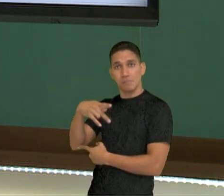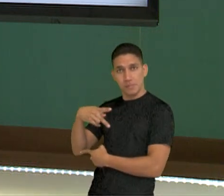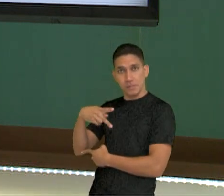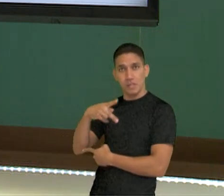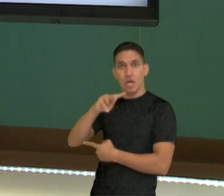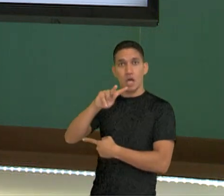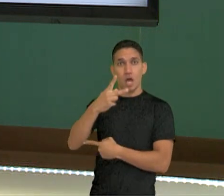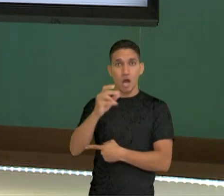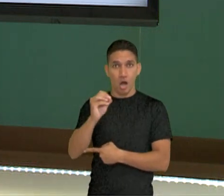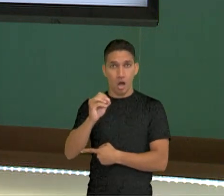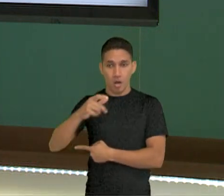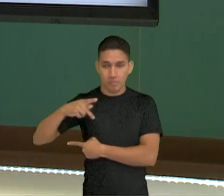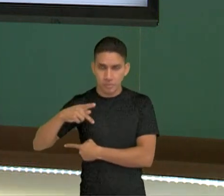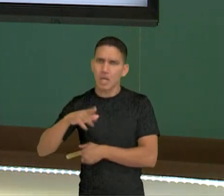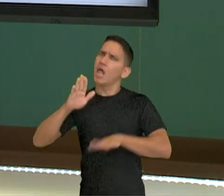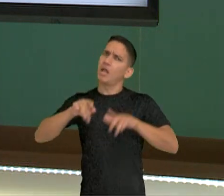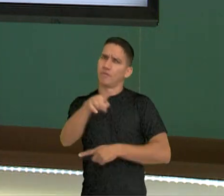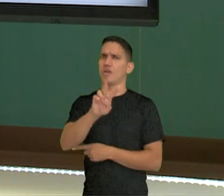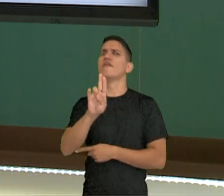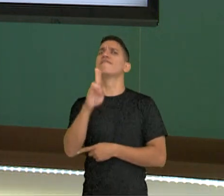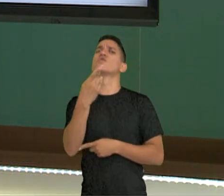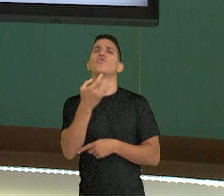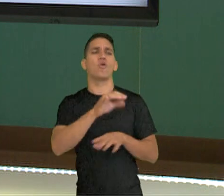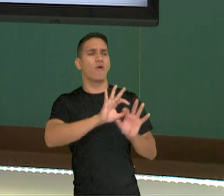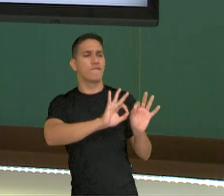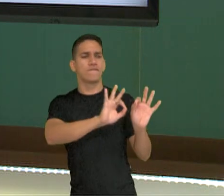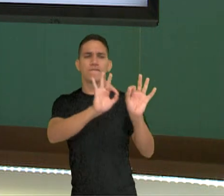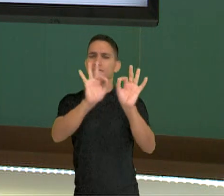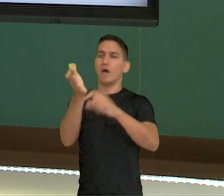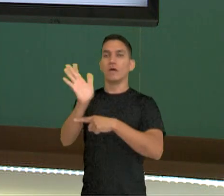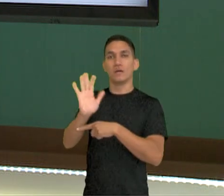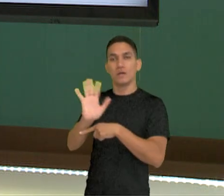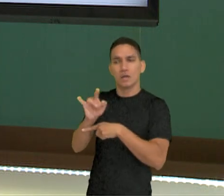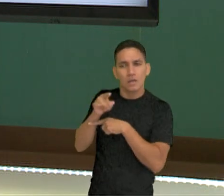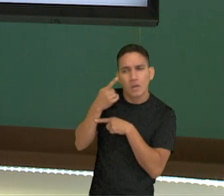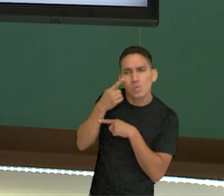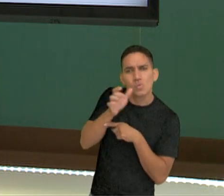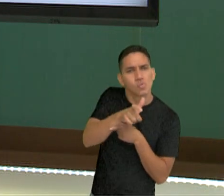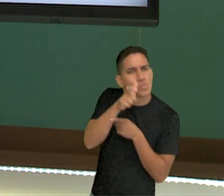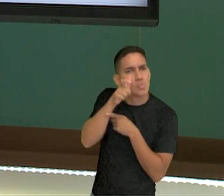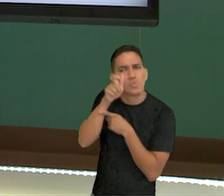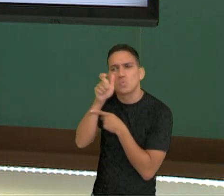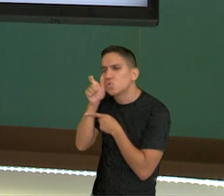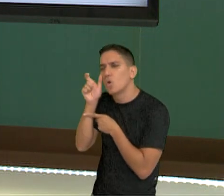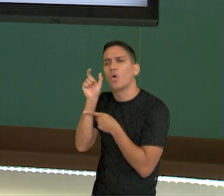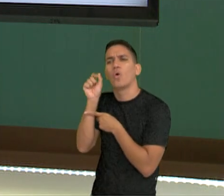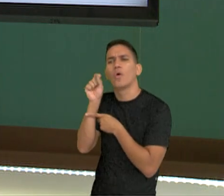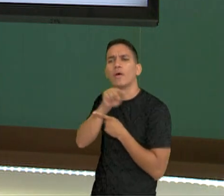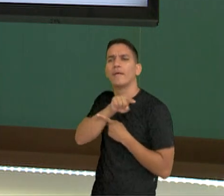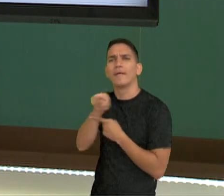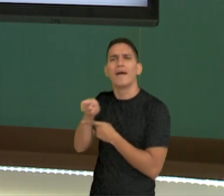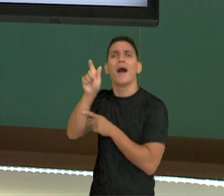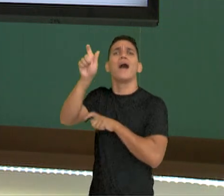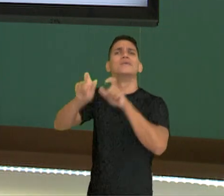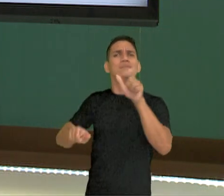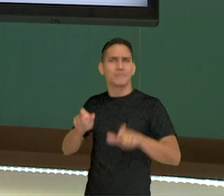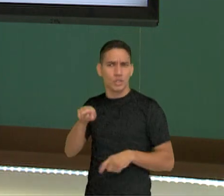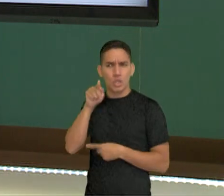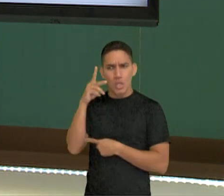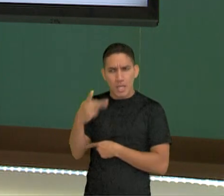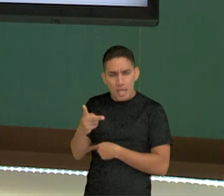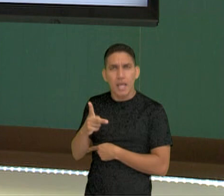Provavelmente você já deve ter assistido algum filme aonde o a pessoa